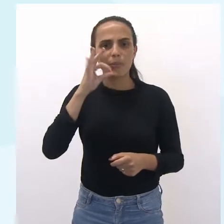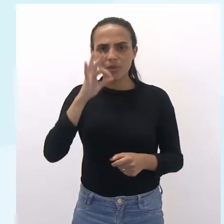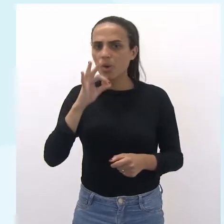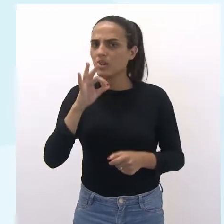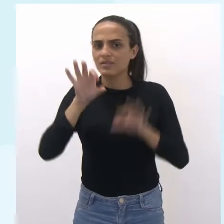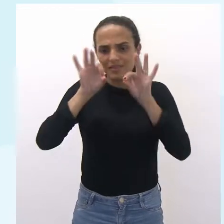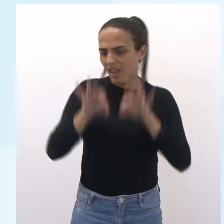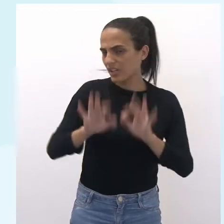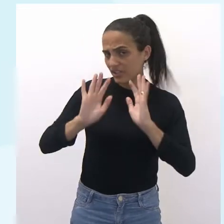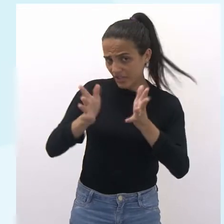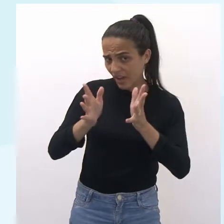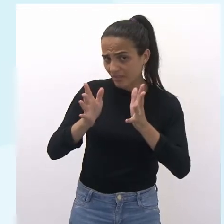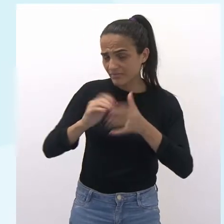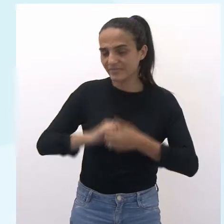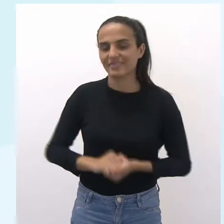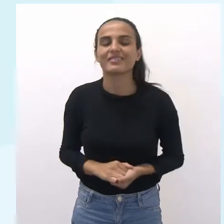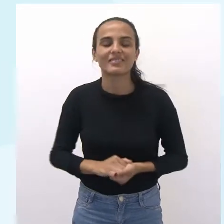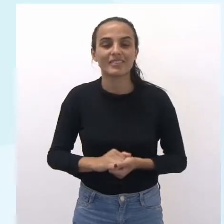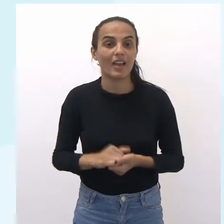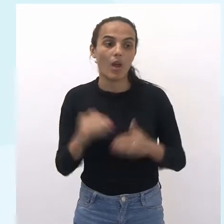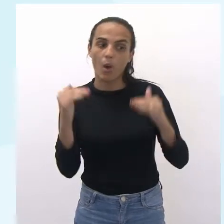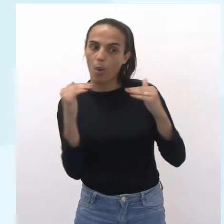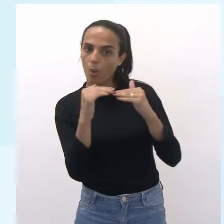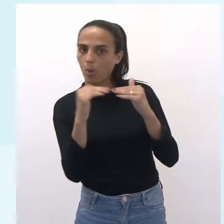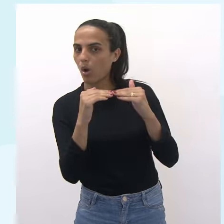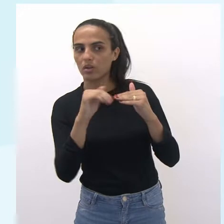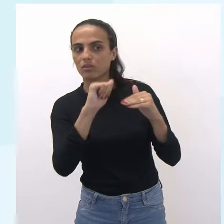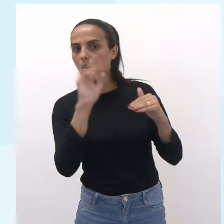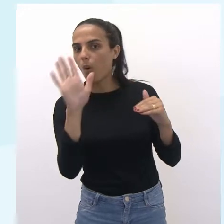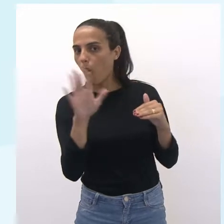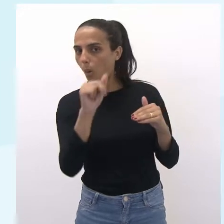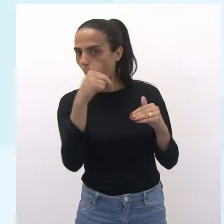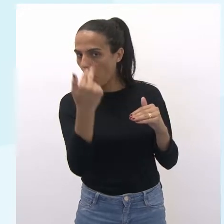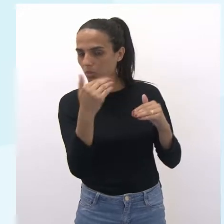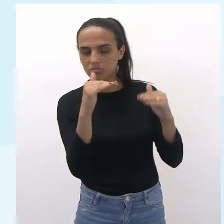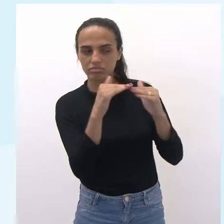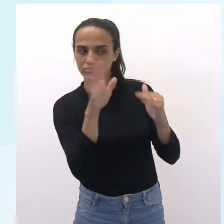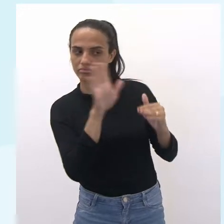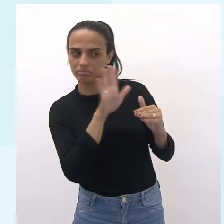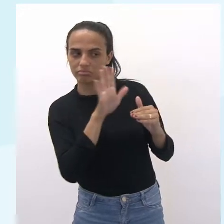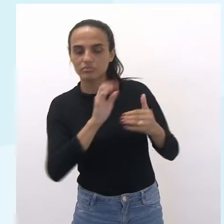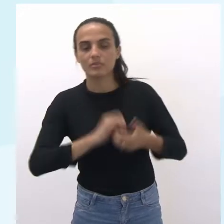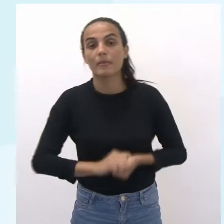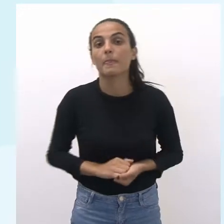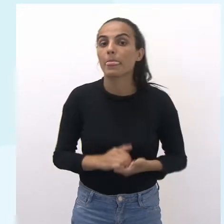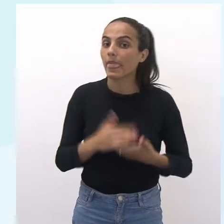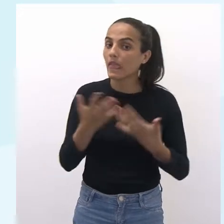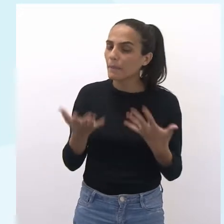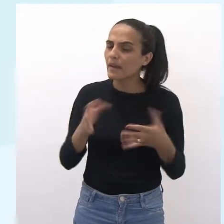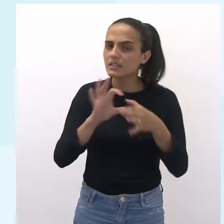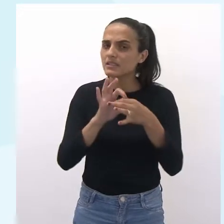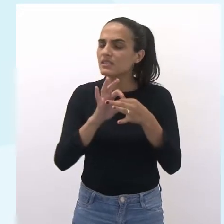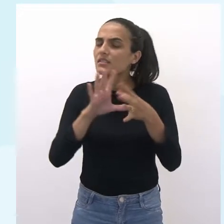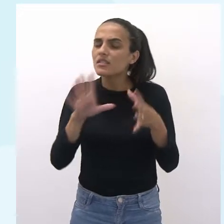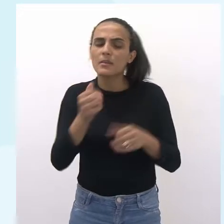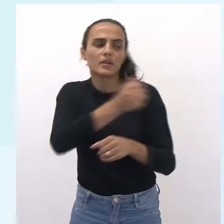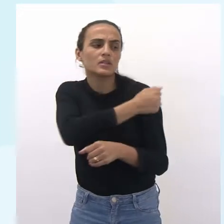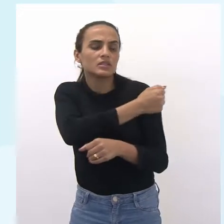formadas. Aquela velha história do concordo e discordo. Mas possibilite para o estudante que eles